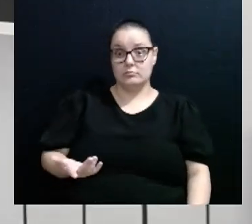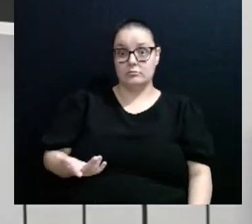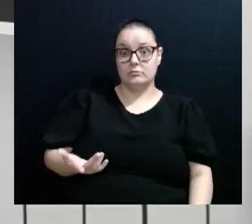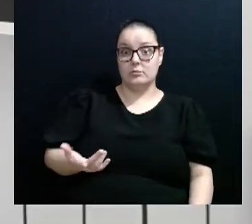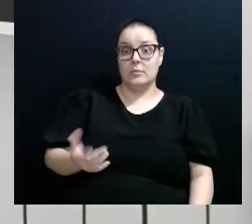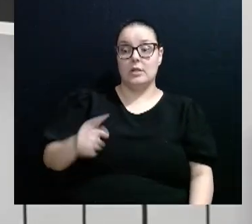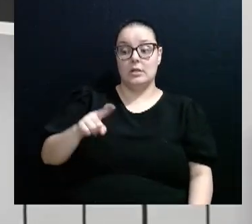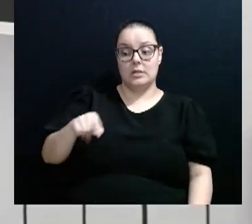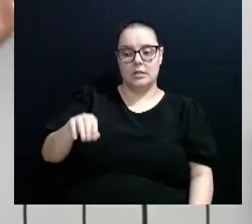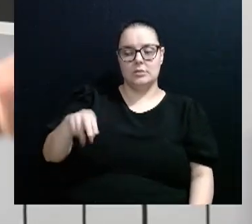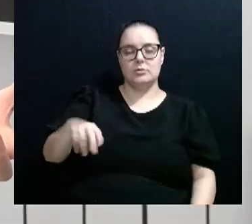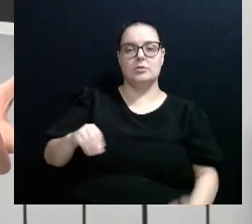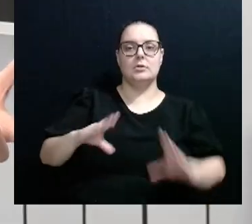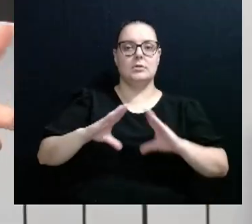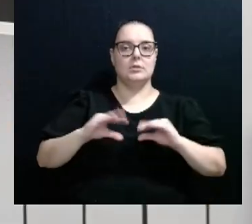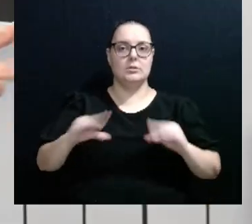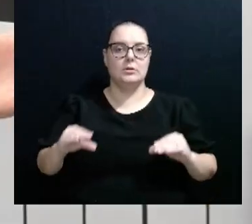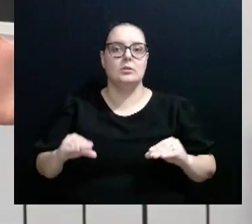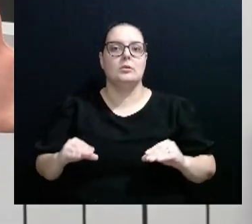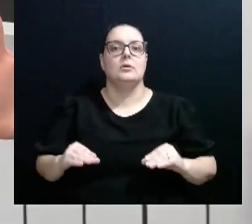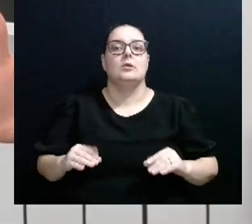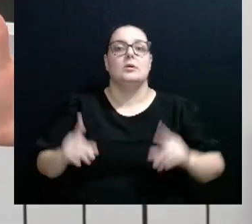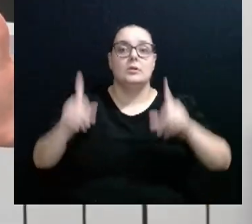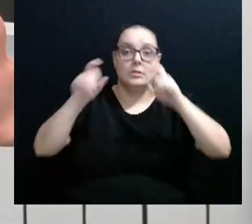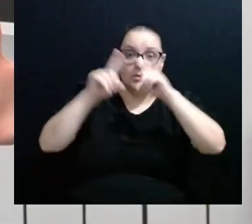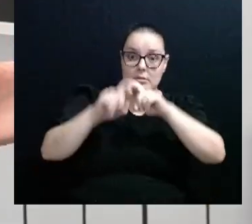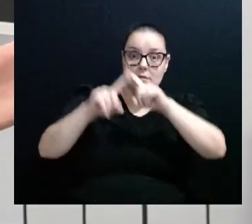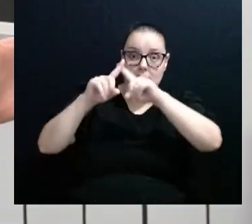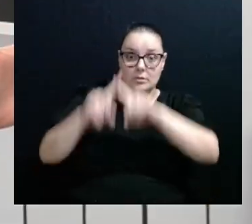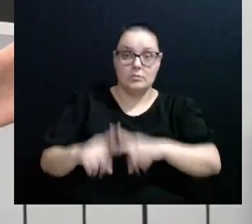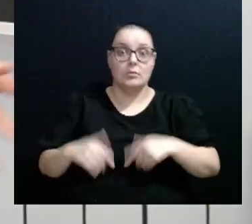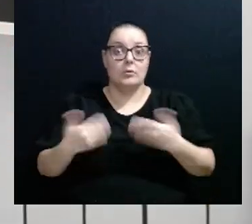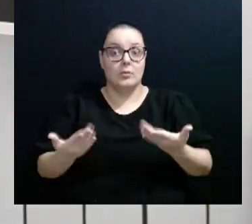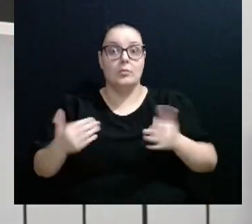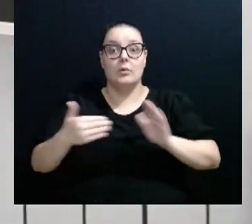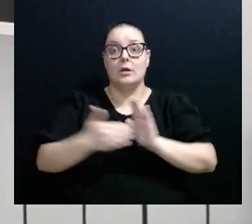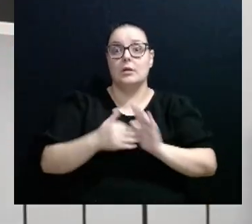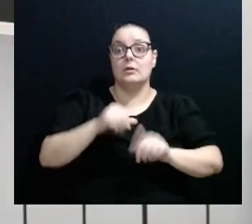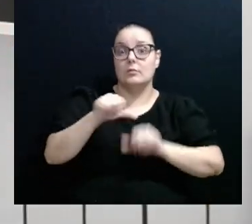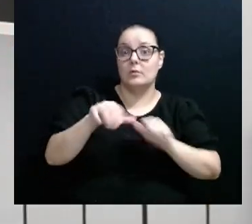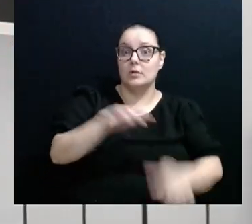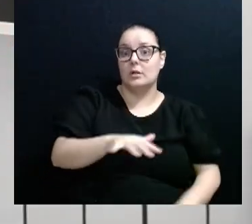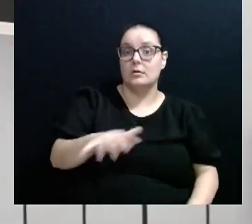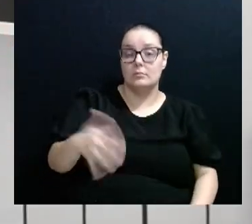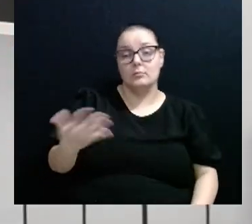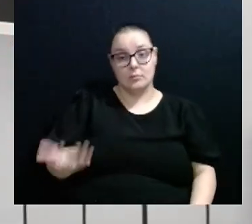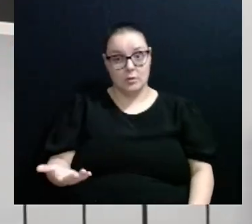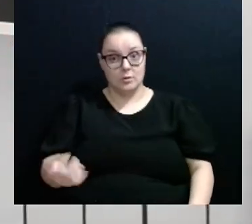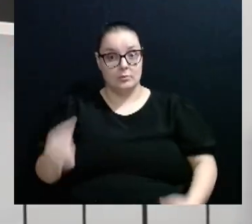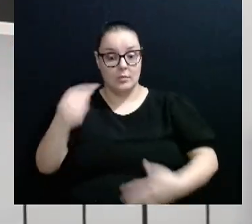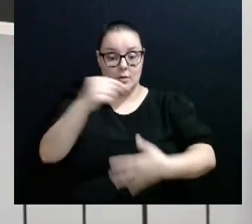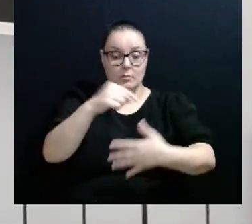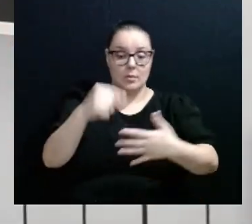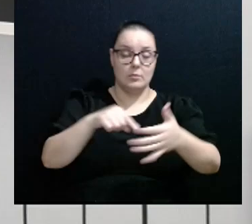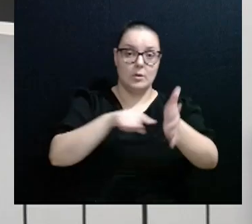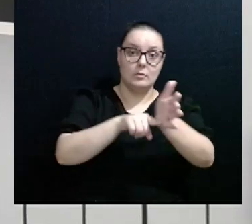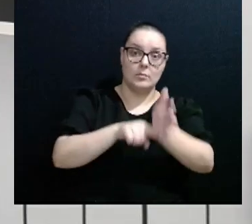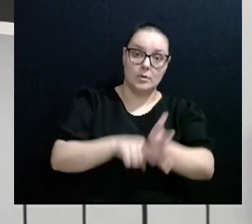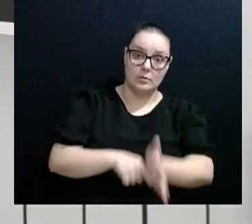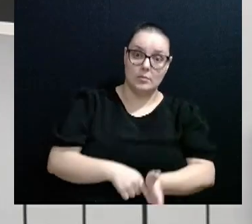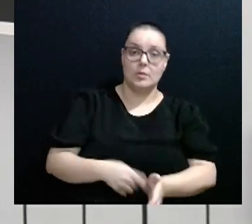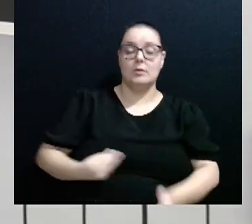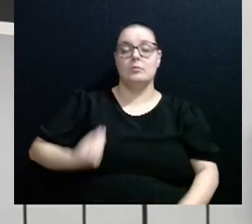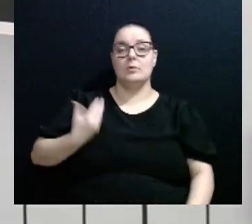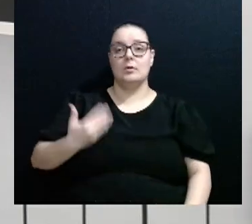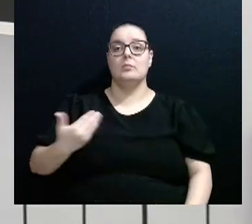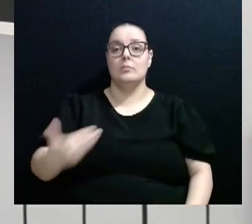conforto, de ser desafiado ou até de mudar de área? Bom, são questionamentos que ao longo da vida todo mundo passa. E